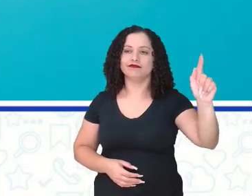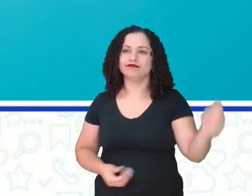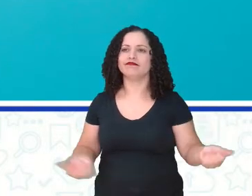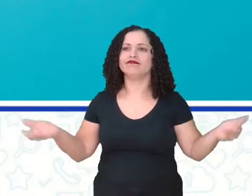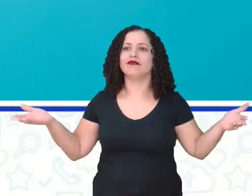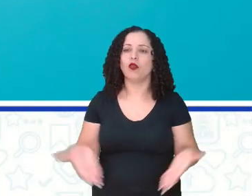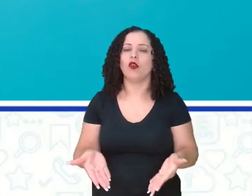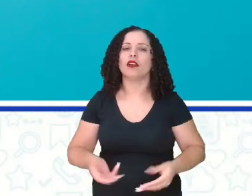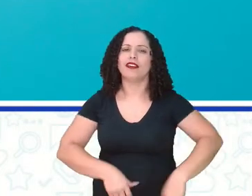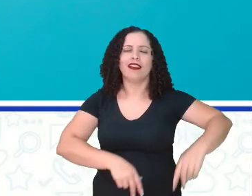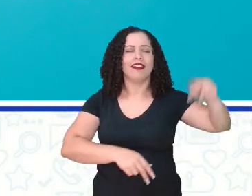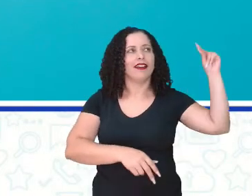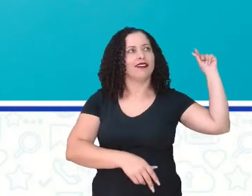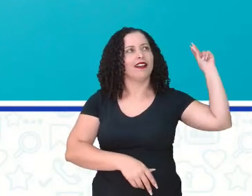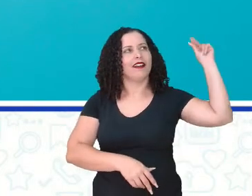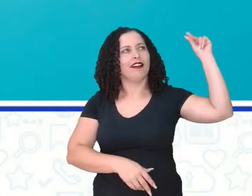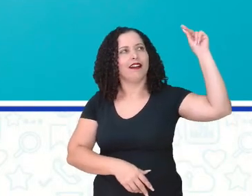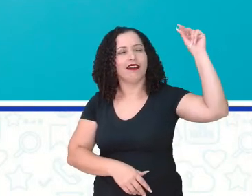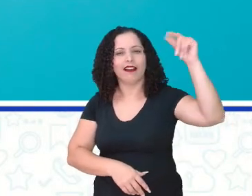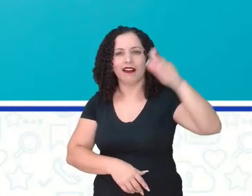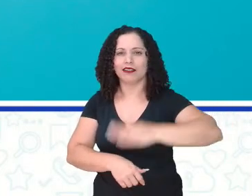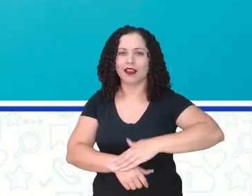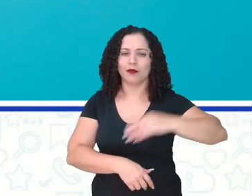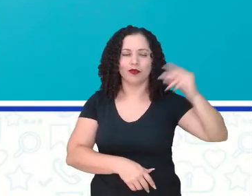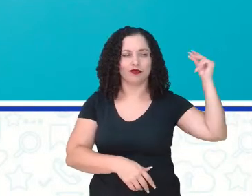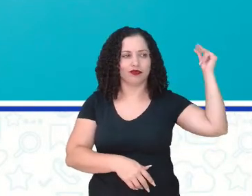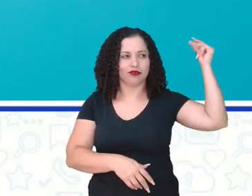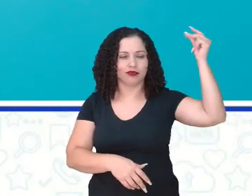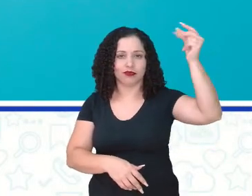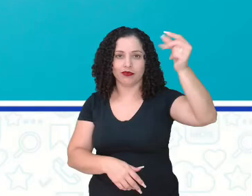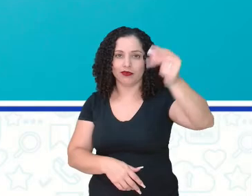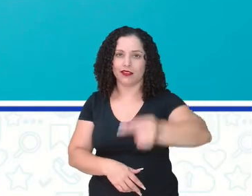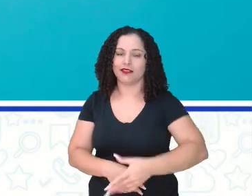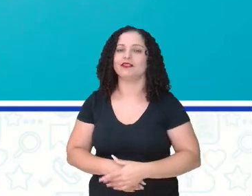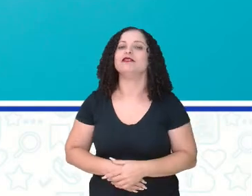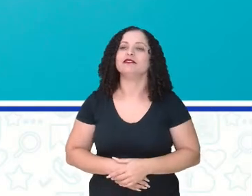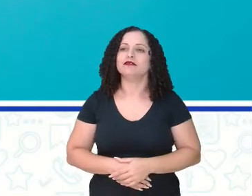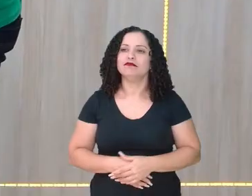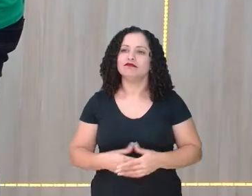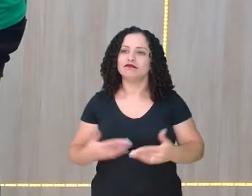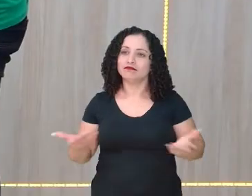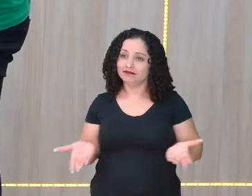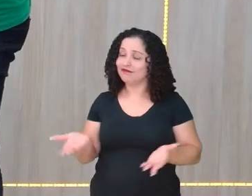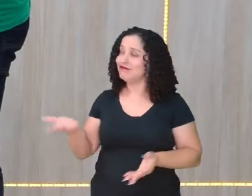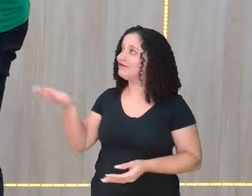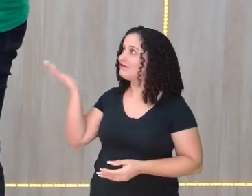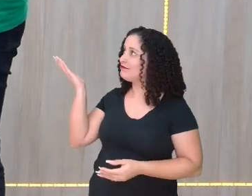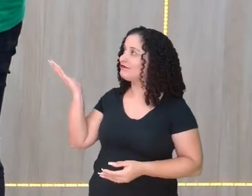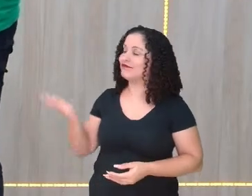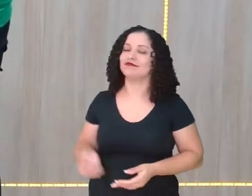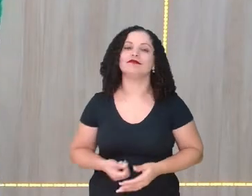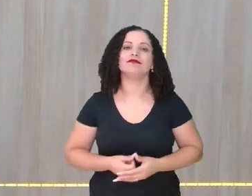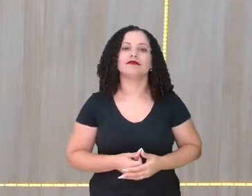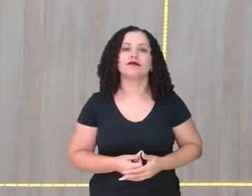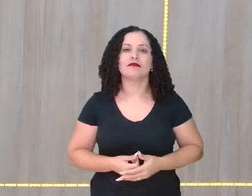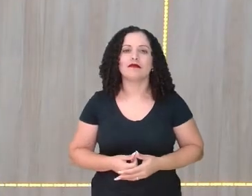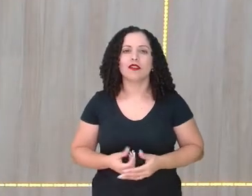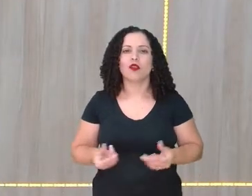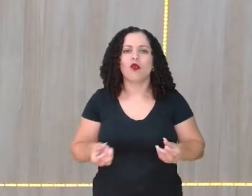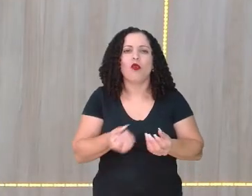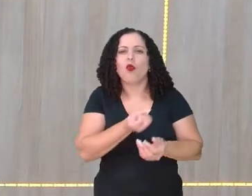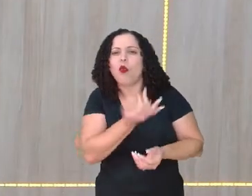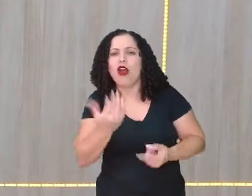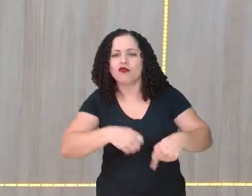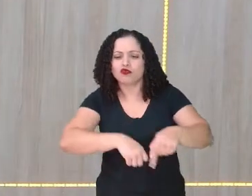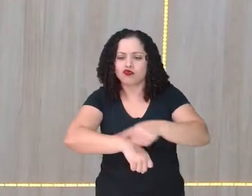certo? How long vem nos mostrar o seguinte. Quanto tempo? How long will take it? Quanto tempo durará? E aqui eu